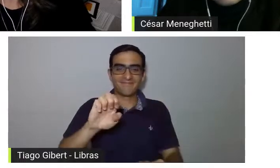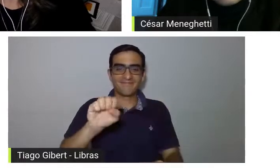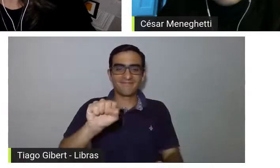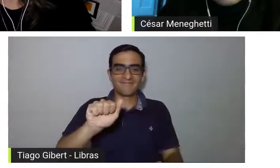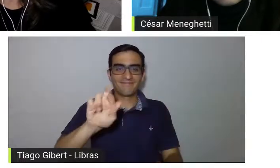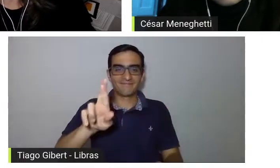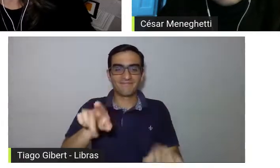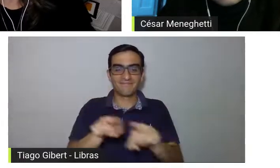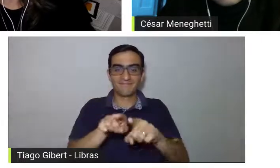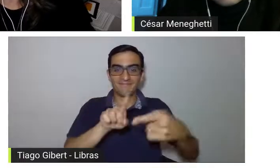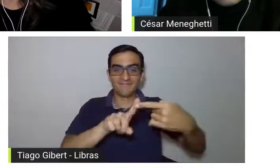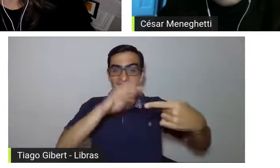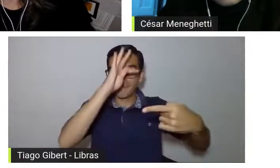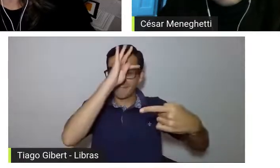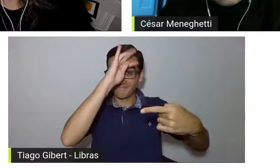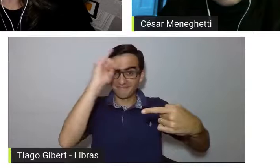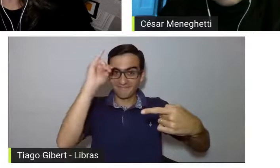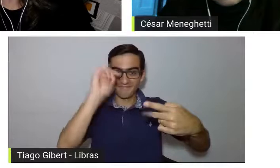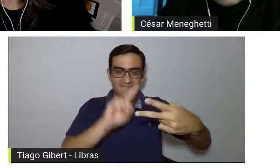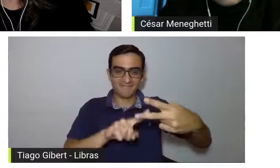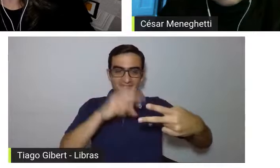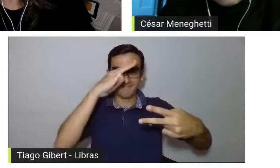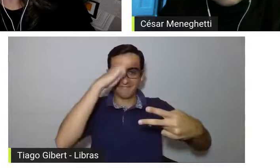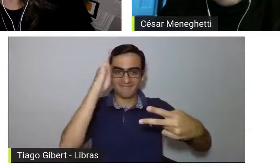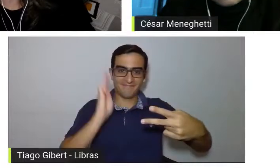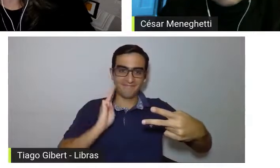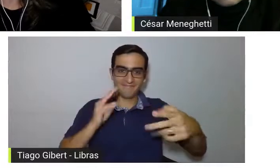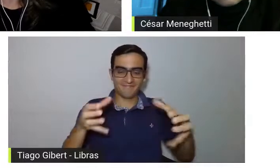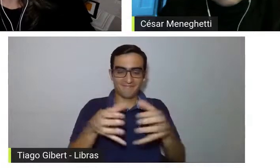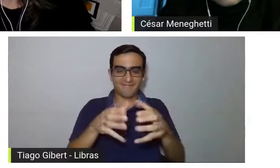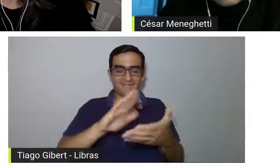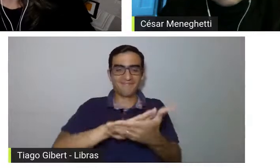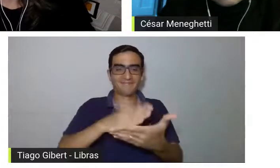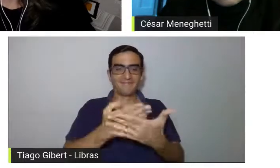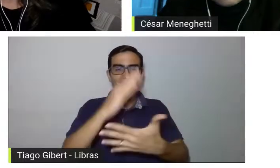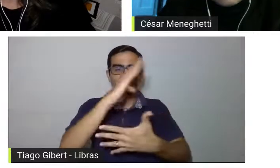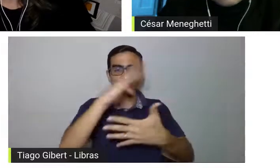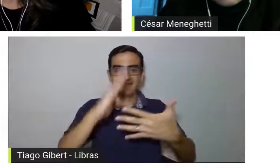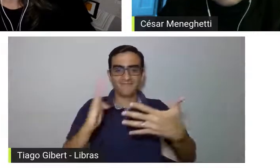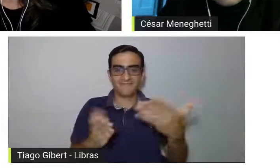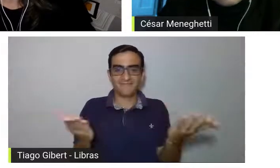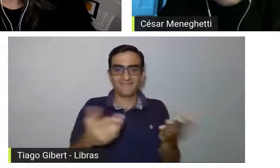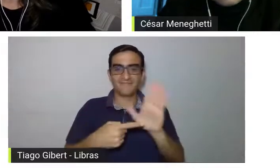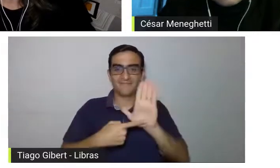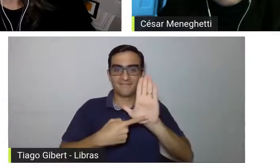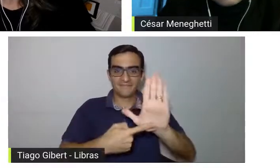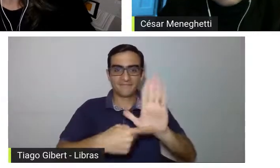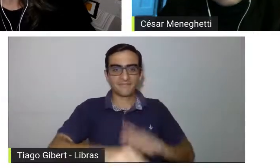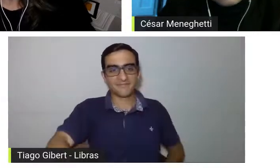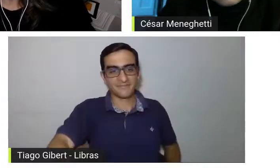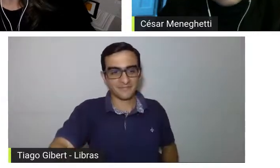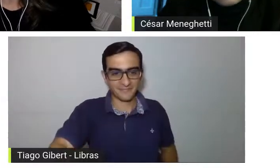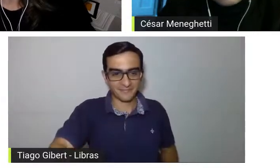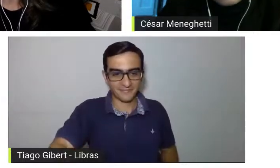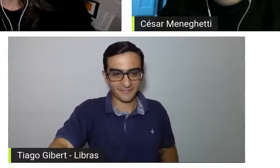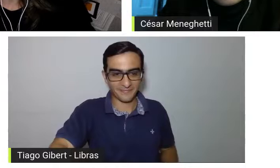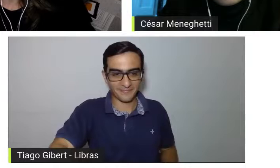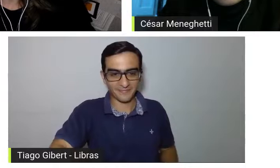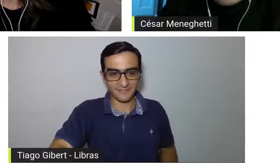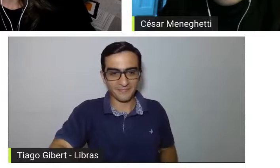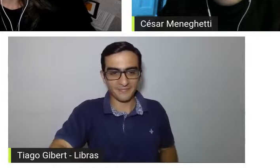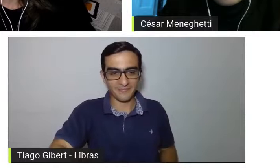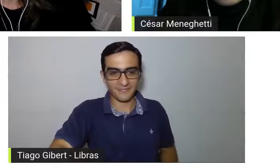o Tiago e a Marina, que é a equipe de intérprete de Libras, e que vão se apresentar agora.